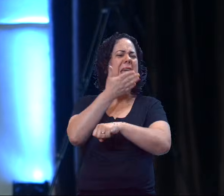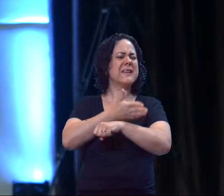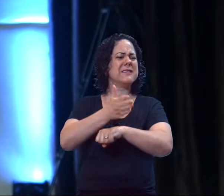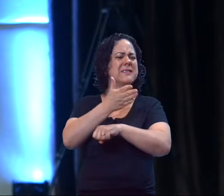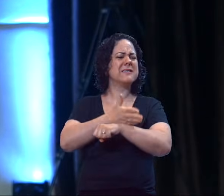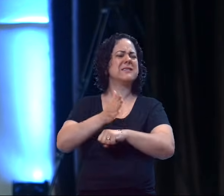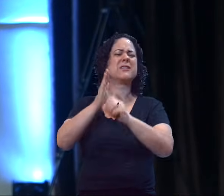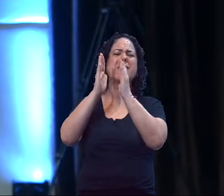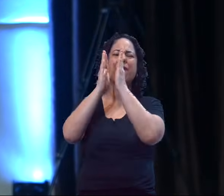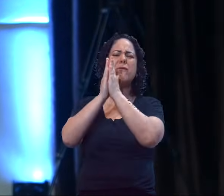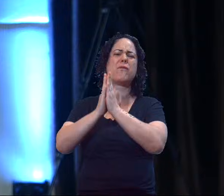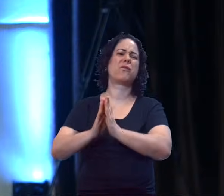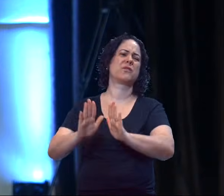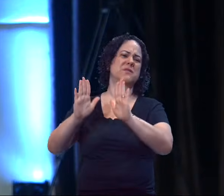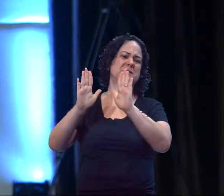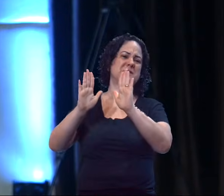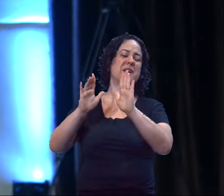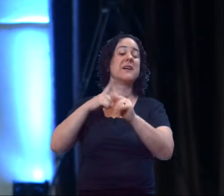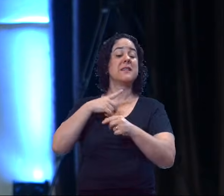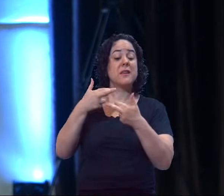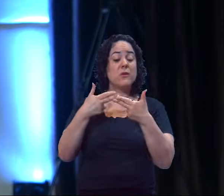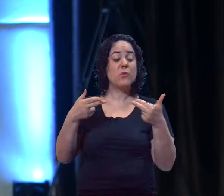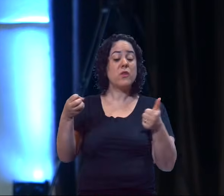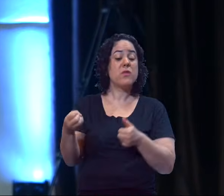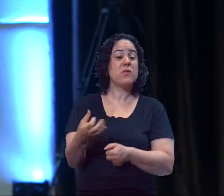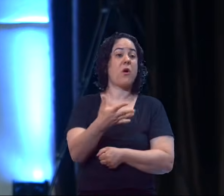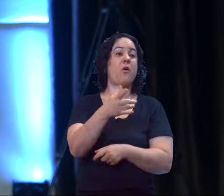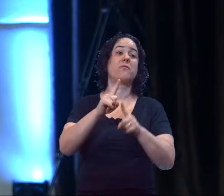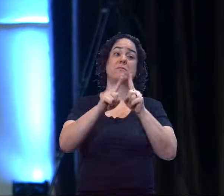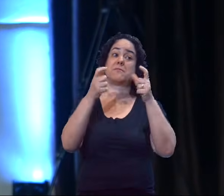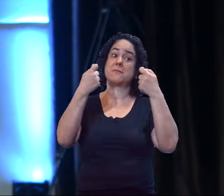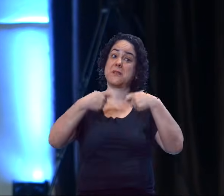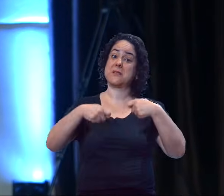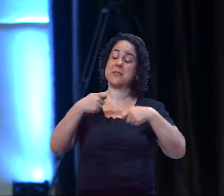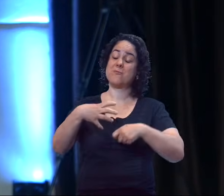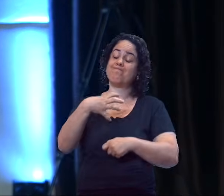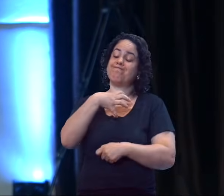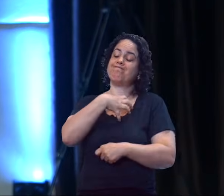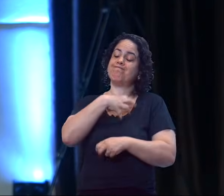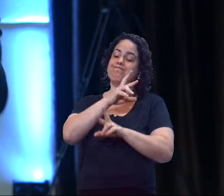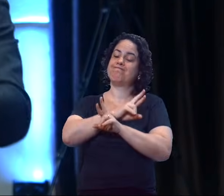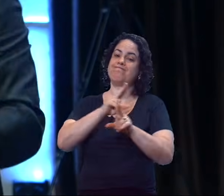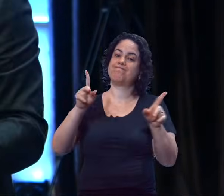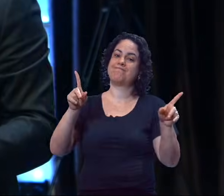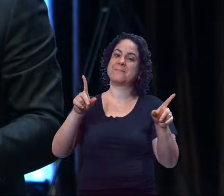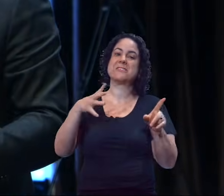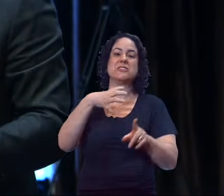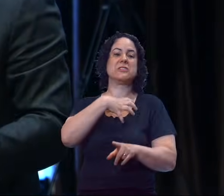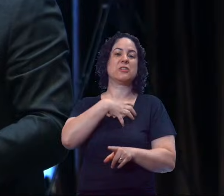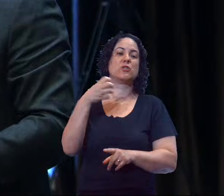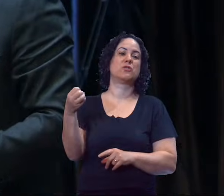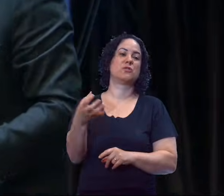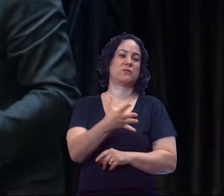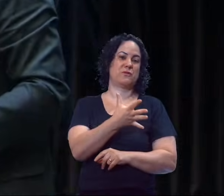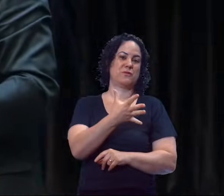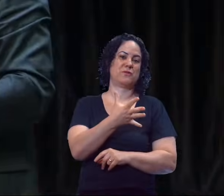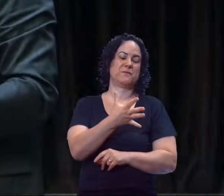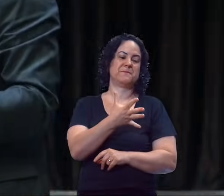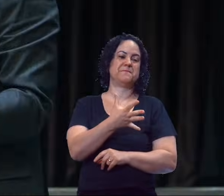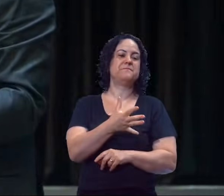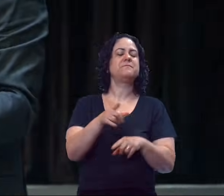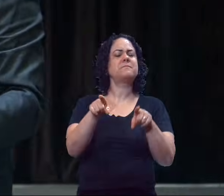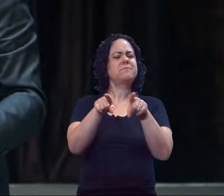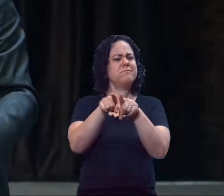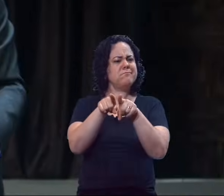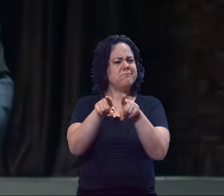piedade, eu tenho coisas novas, mas você precisa me buscar de um jeito novo. Mas a Bíblia